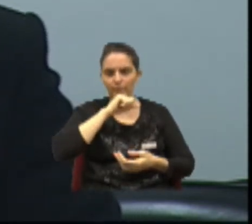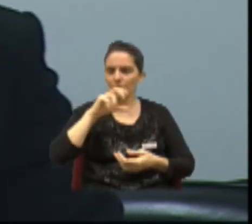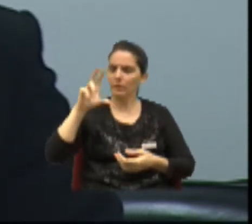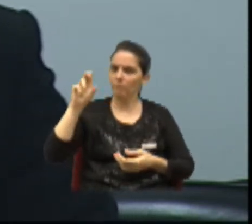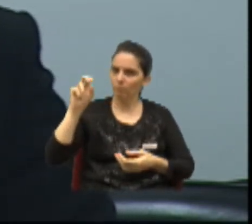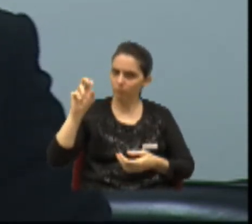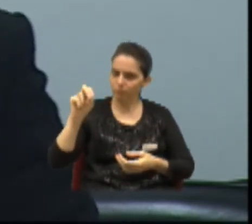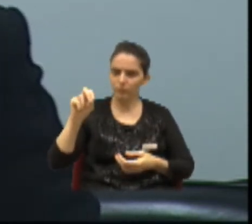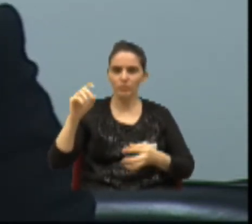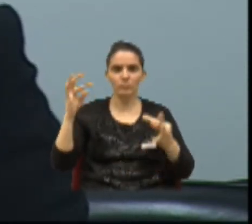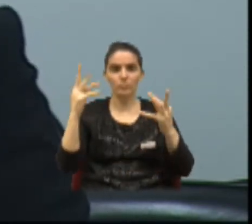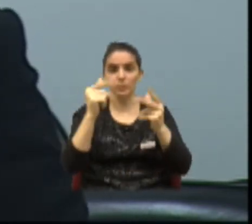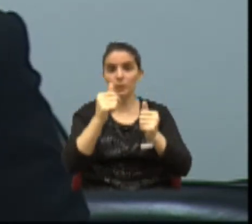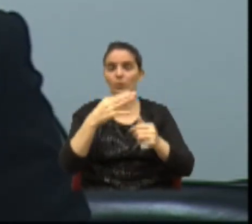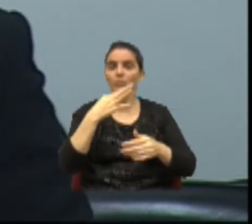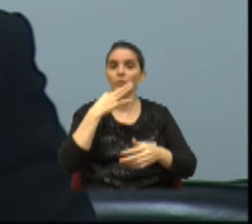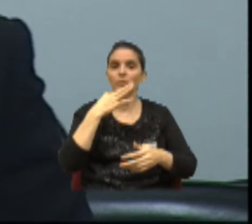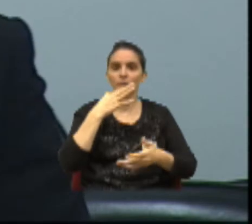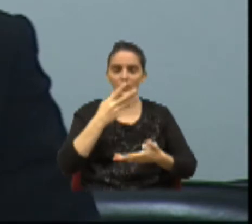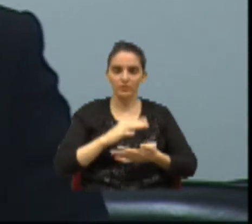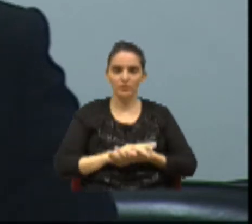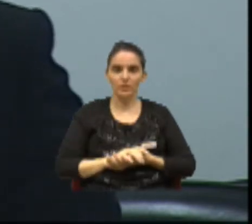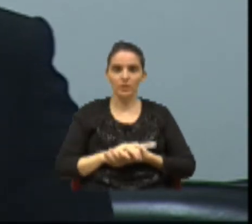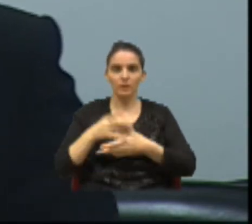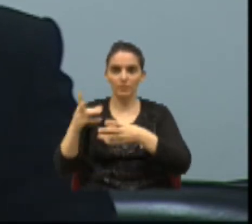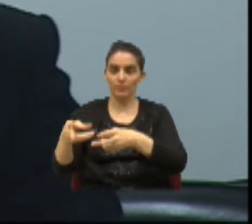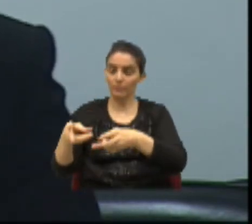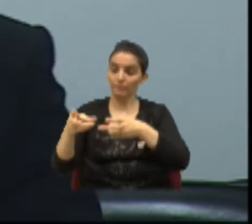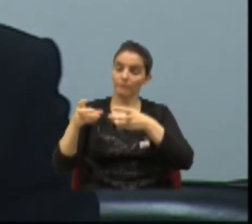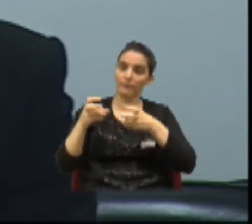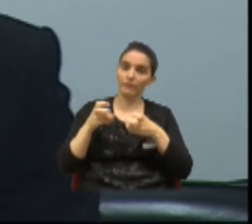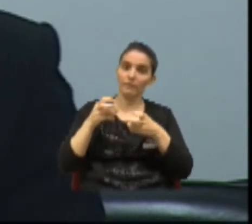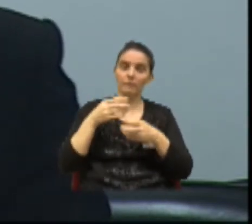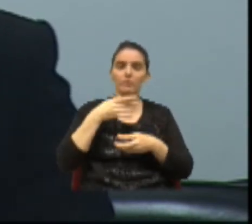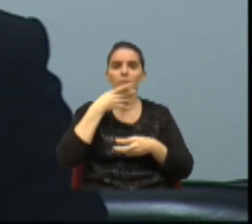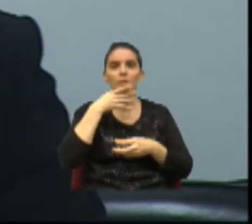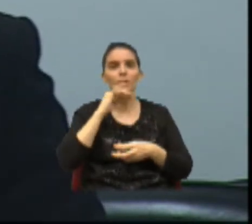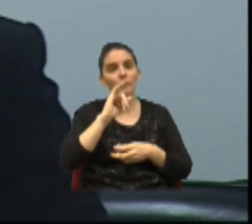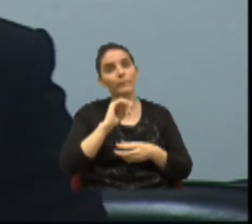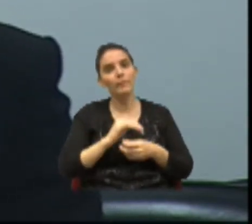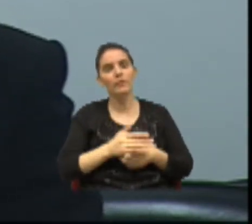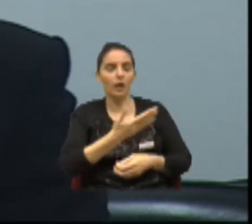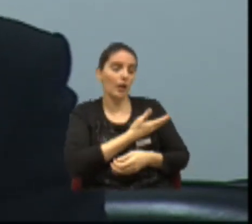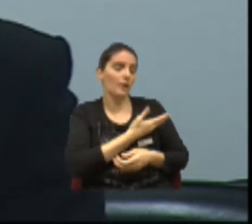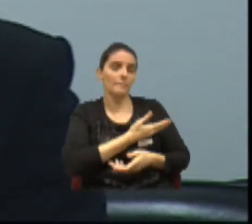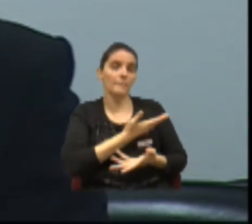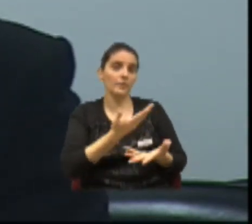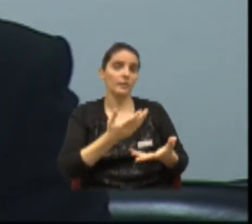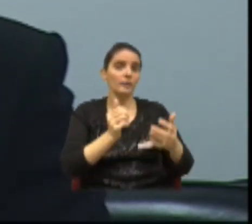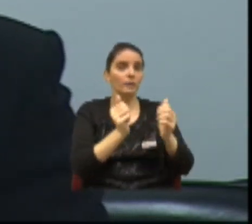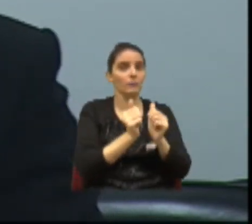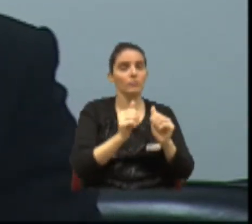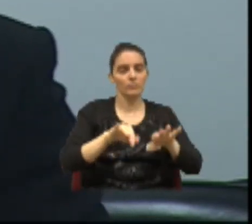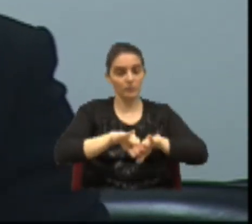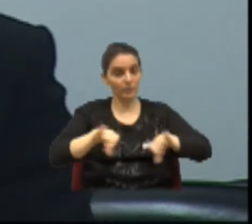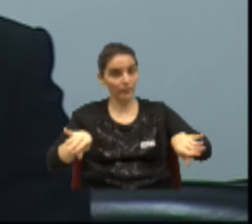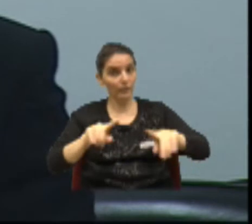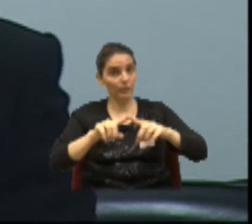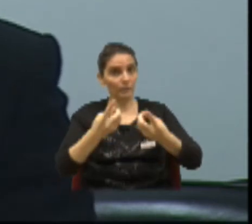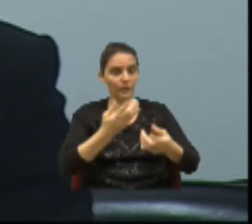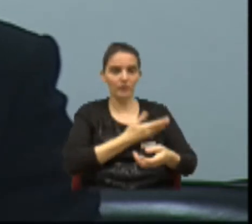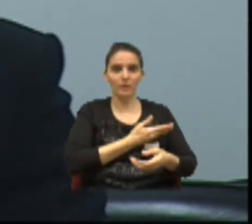avós. Quantas vezes nos deparamos, né, os pais até se dão bem, né, mesmo separados, mas